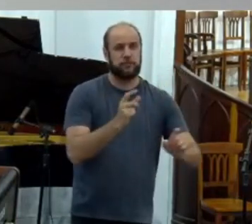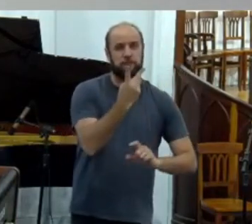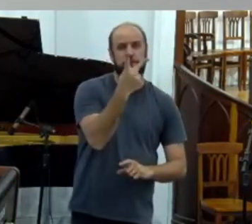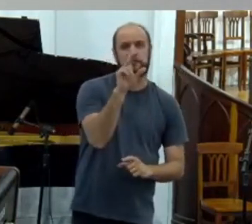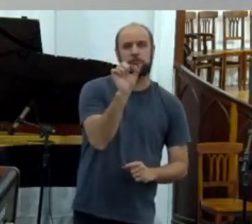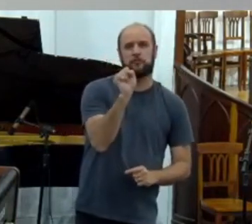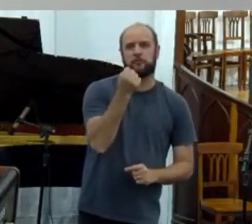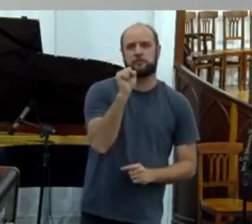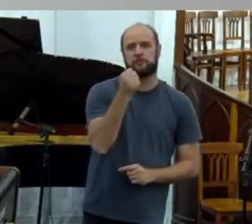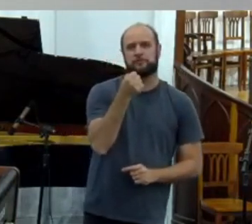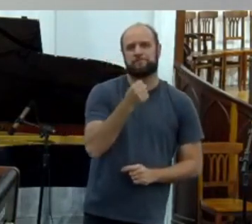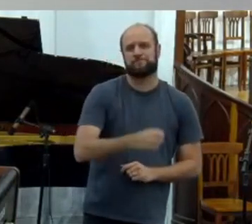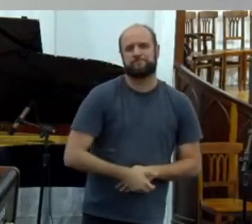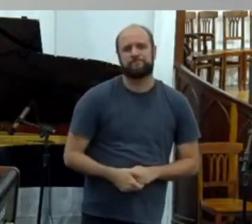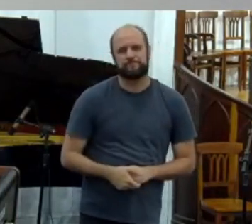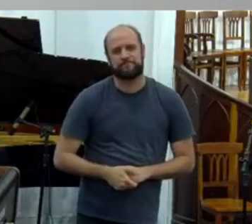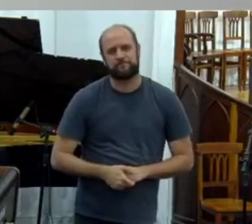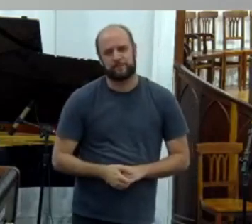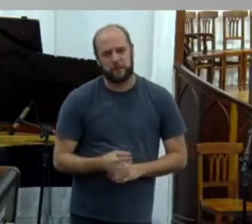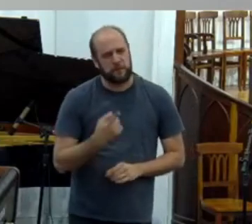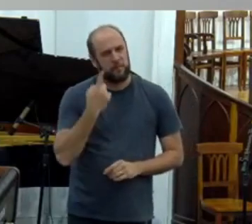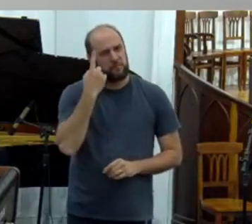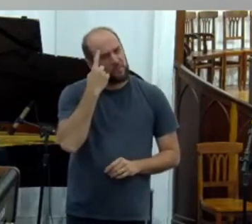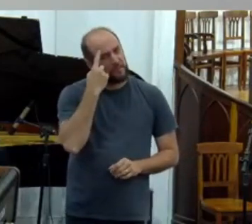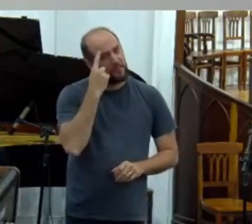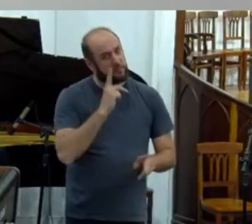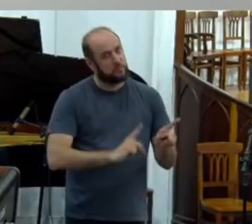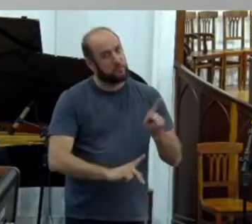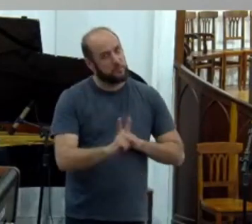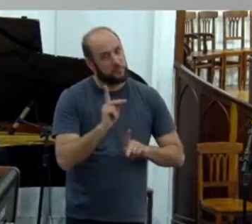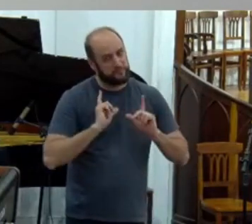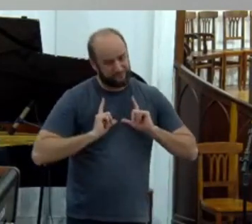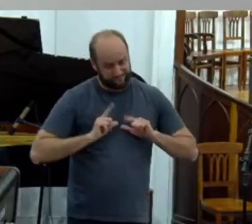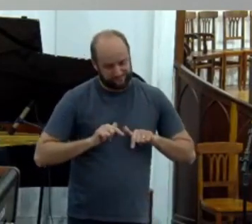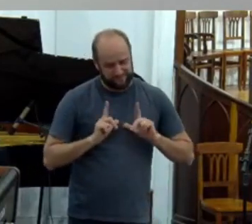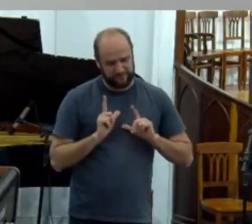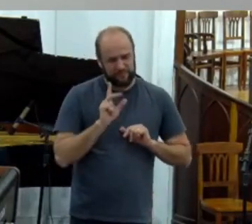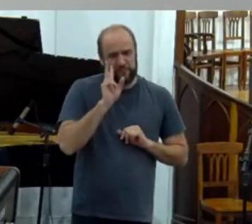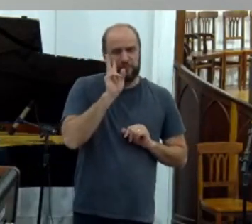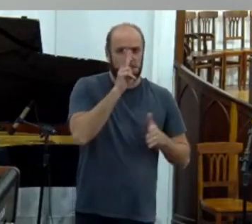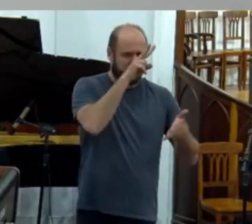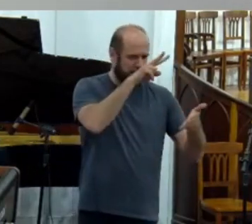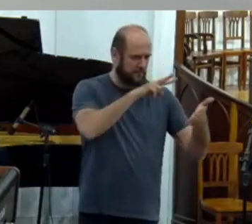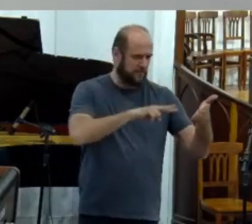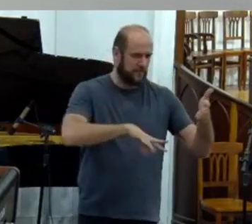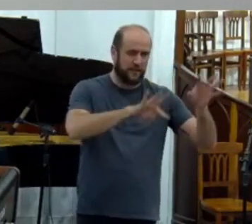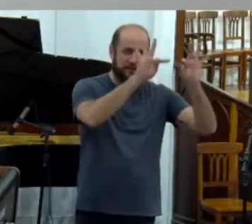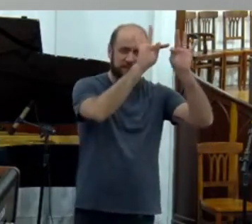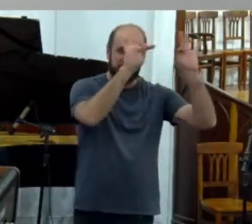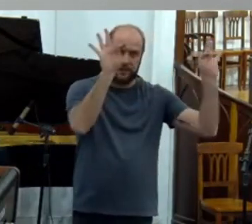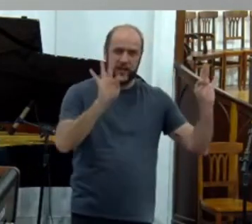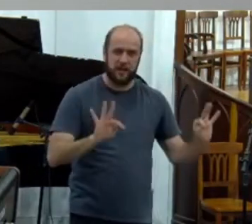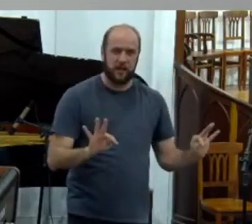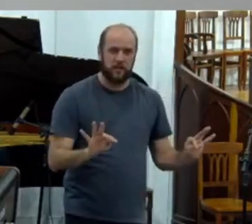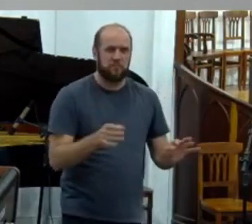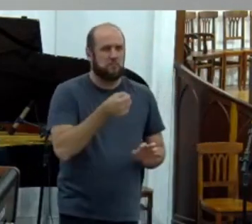vezes. Pensa no povo de Israel, ouvindo isso junto ao templo, sem ter um microfone, sem ter